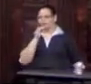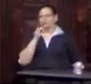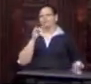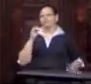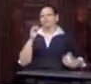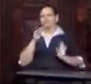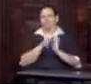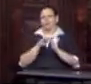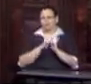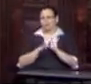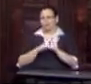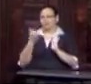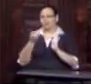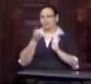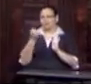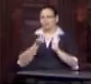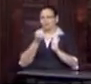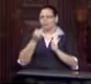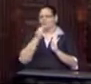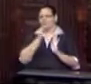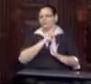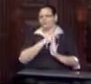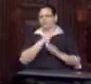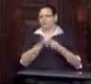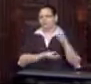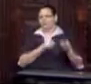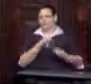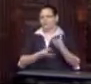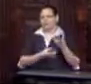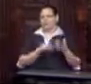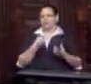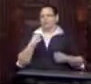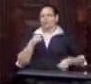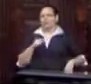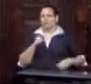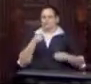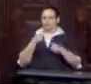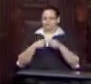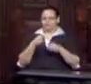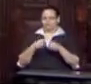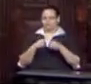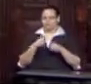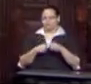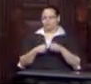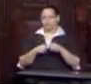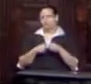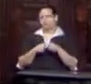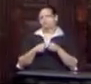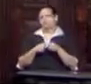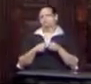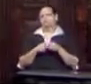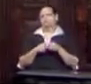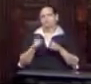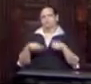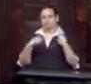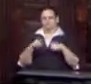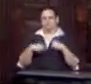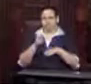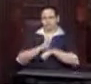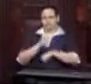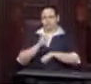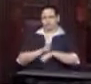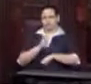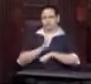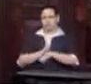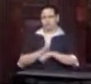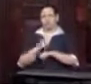importante em relação aos benefícios fiscais no que tange ao interior do Estado. O benefício fiscal foi criado